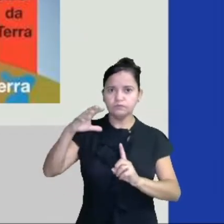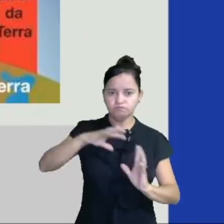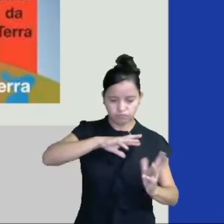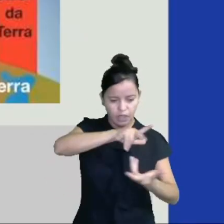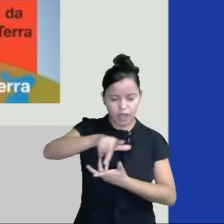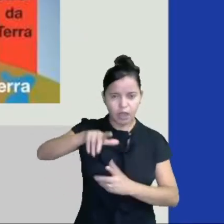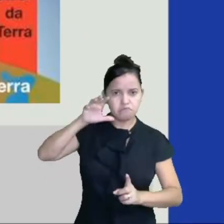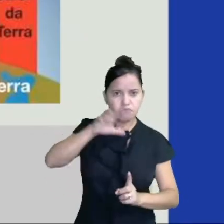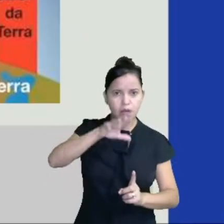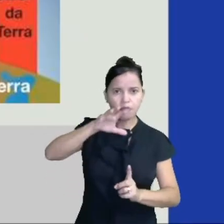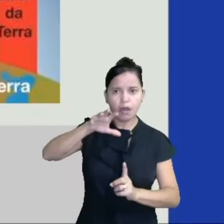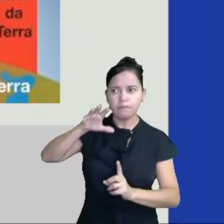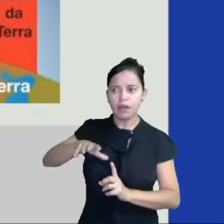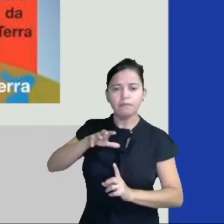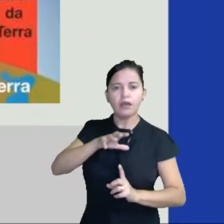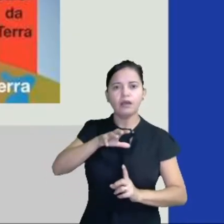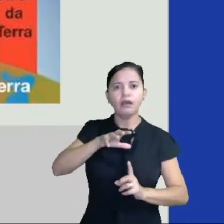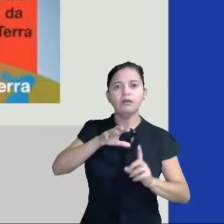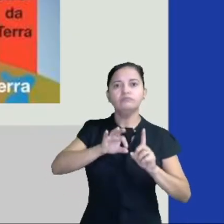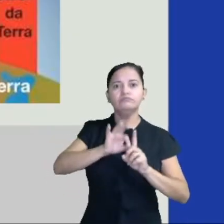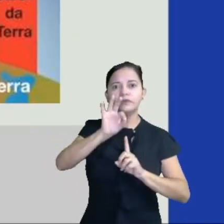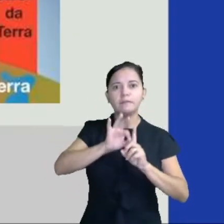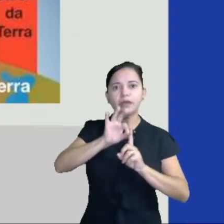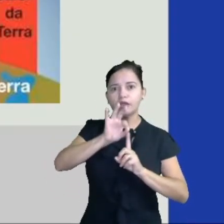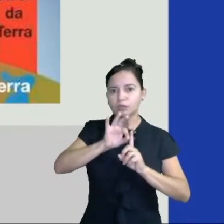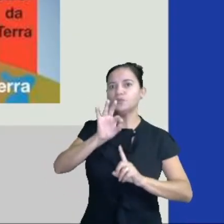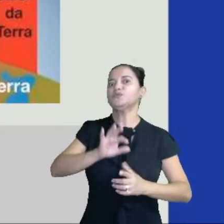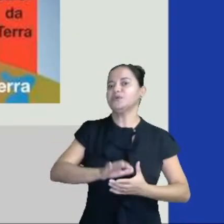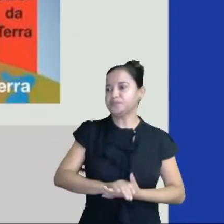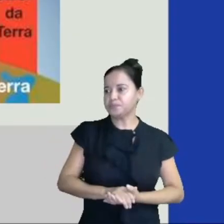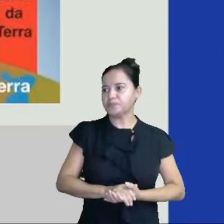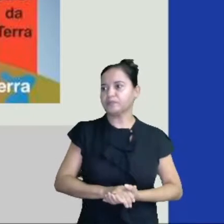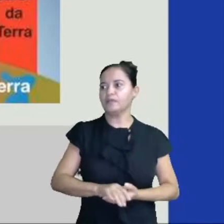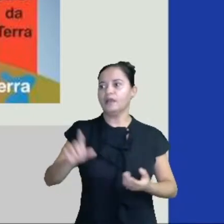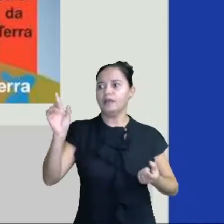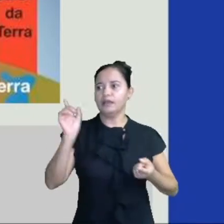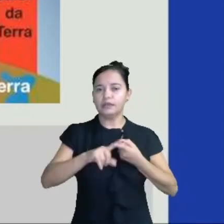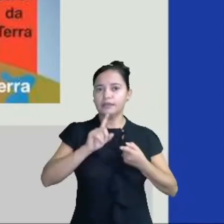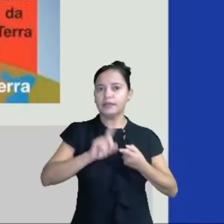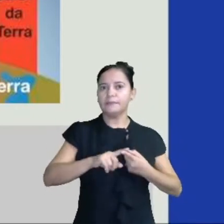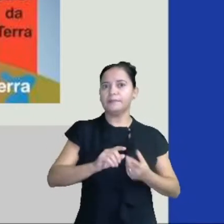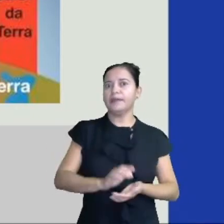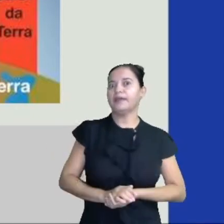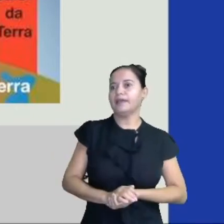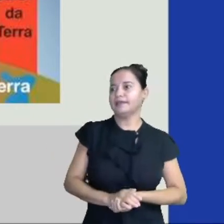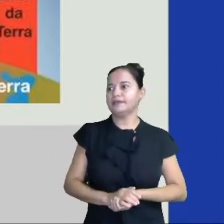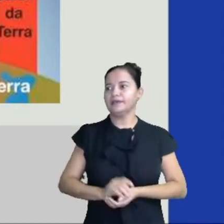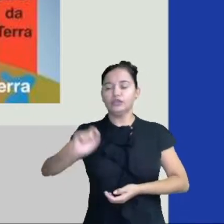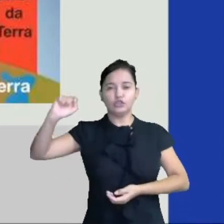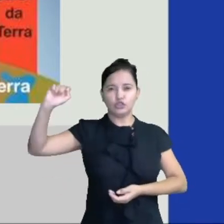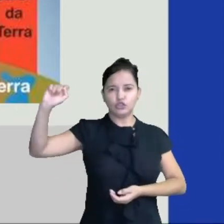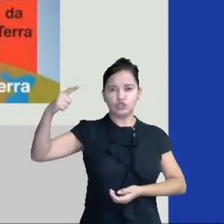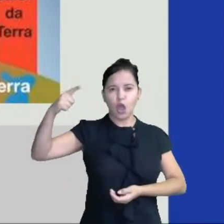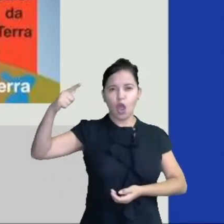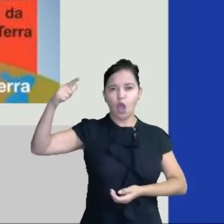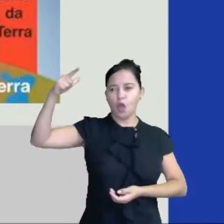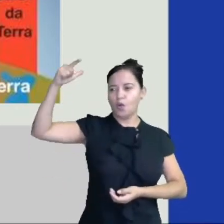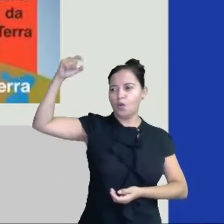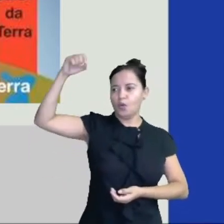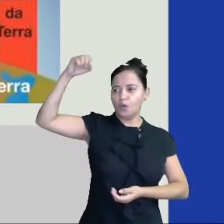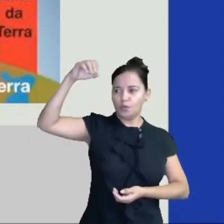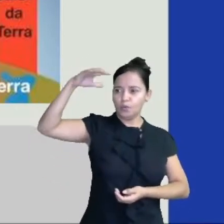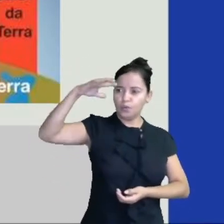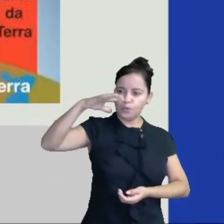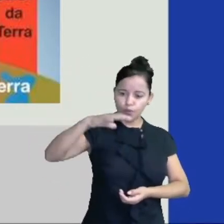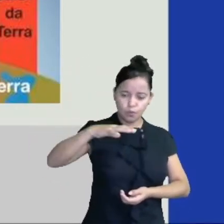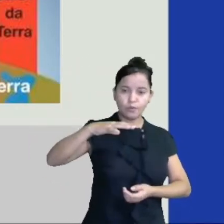você já percebe aqui um esquema bem tranquilo. Ó. A luz ali, ó, chegando ao nosso planeta, 70% dela sendo absorvido pela superfície